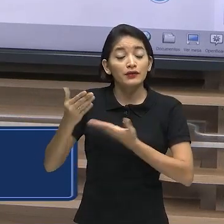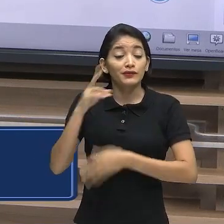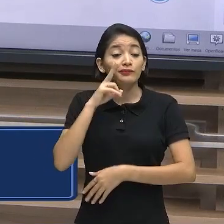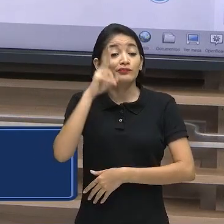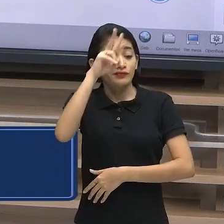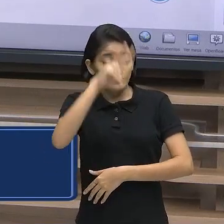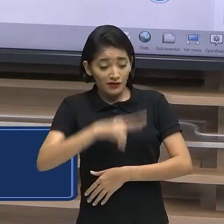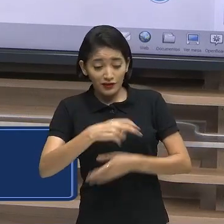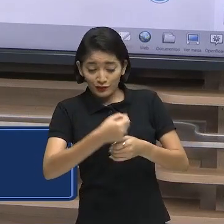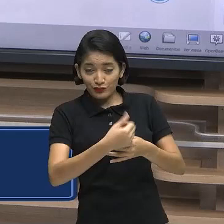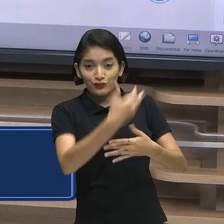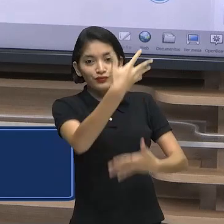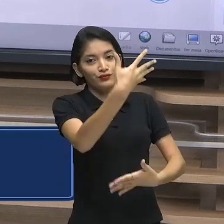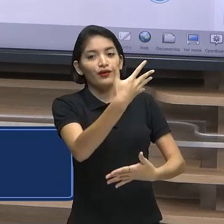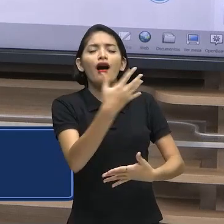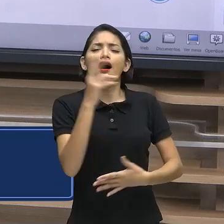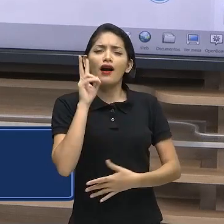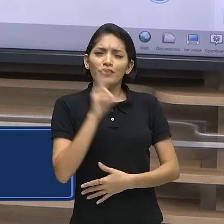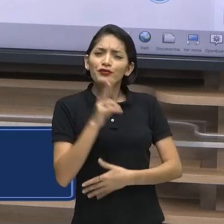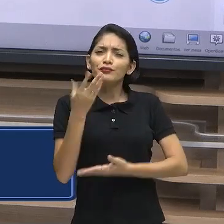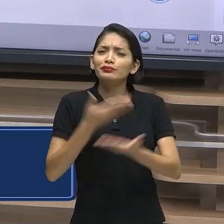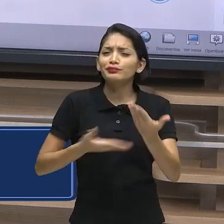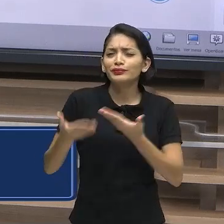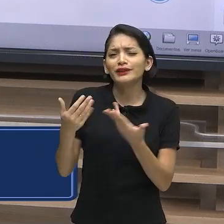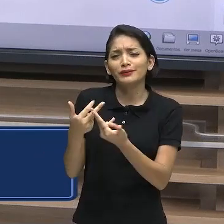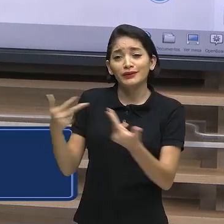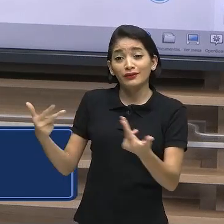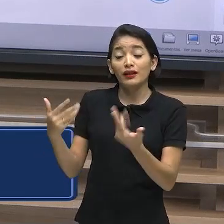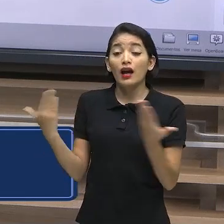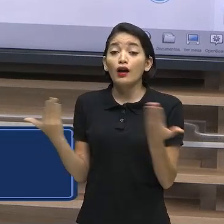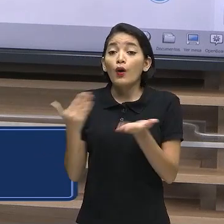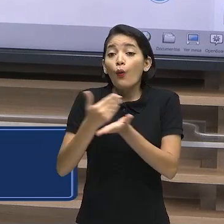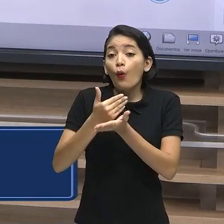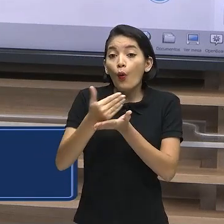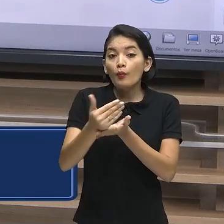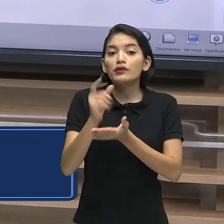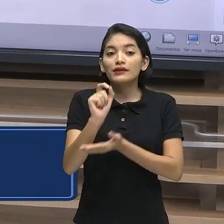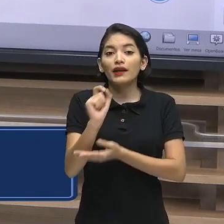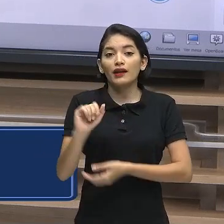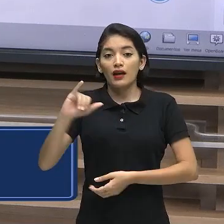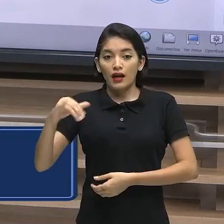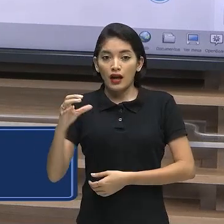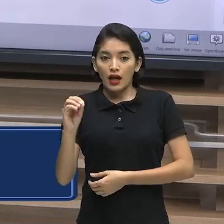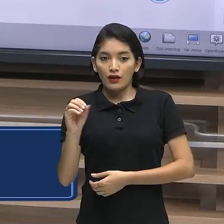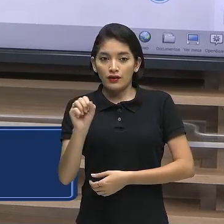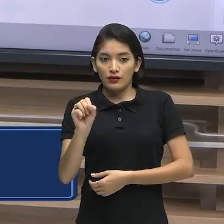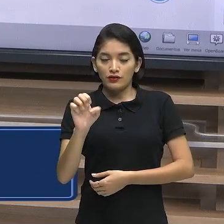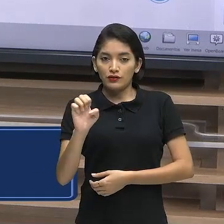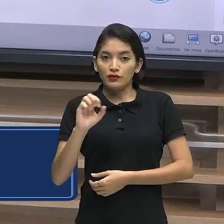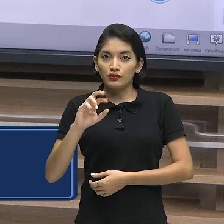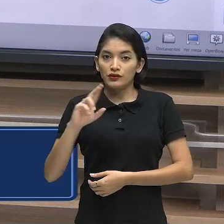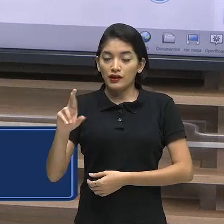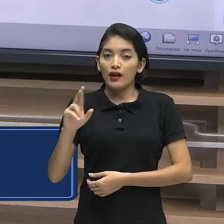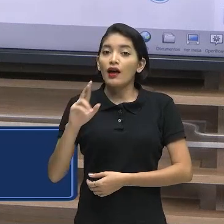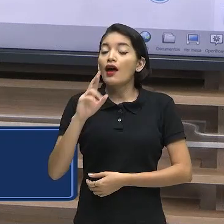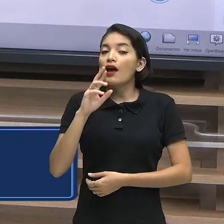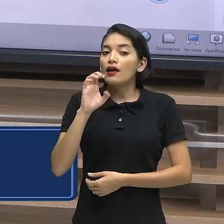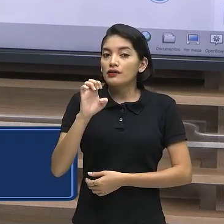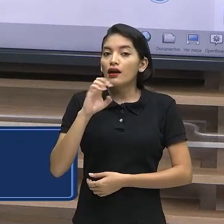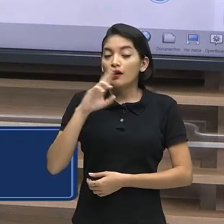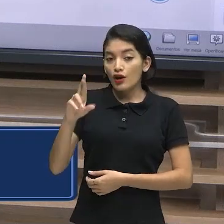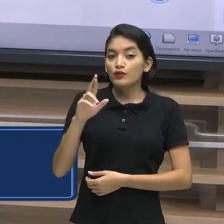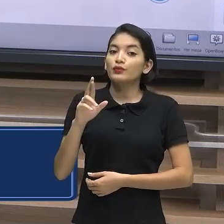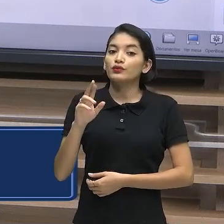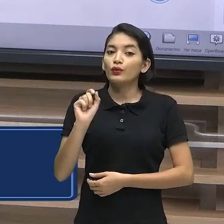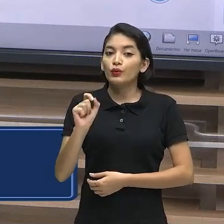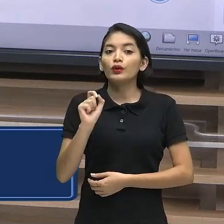pelo chat, vi bastante participação. E a gente inicia aí com o José Roberto, que marcou a alternativa B na questão